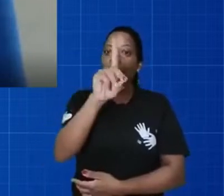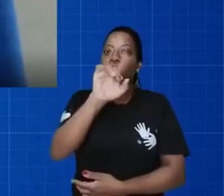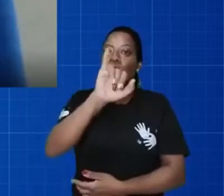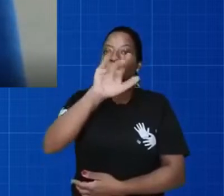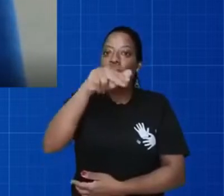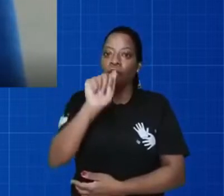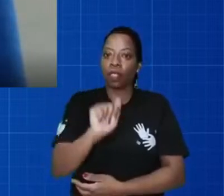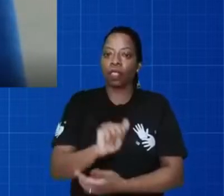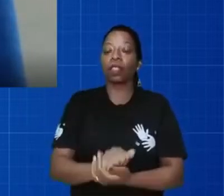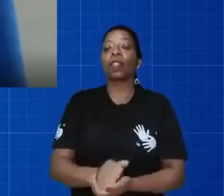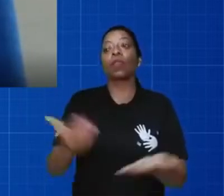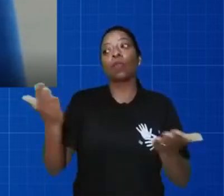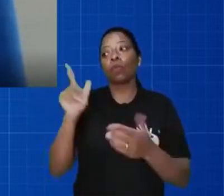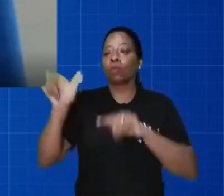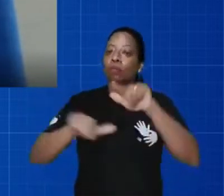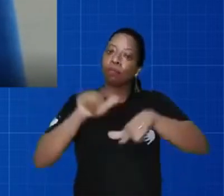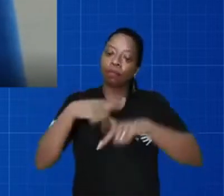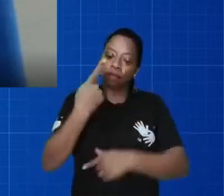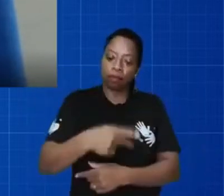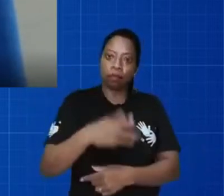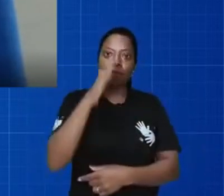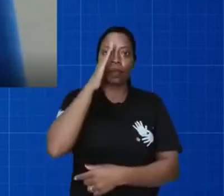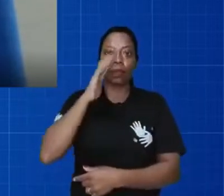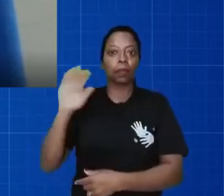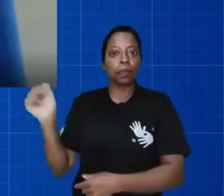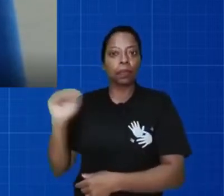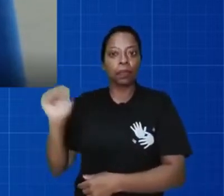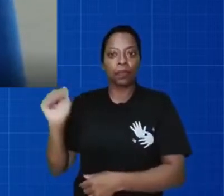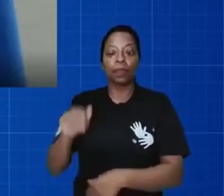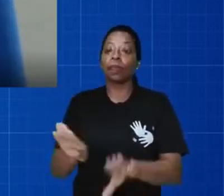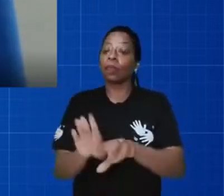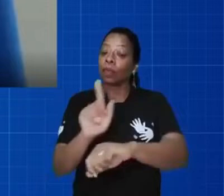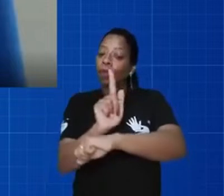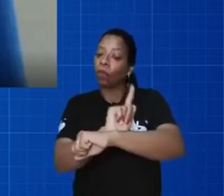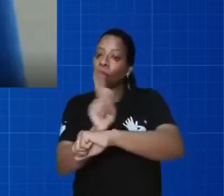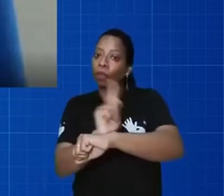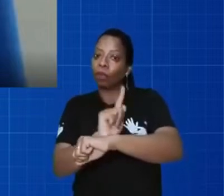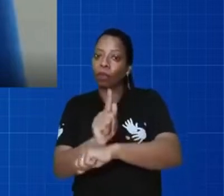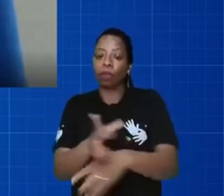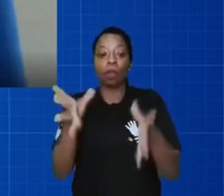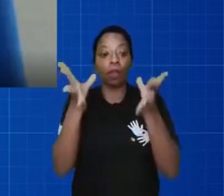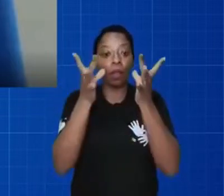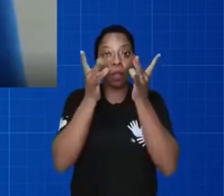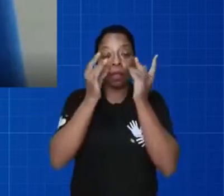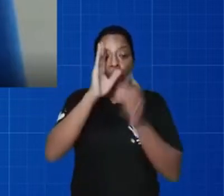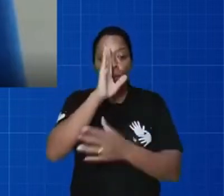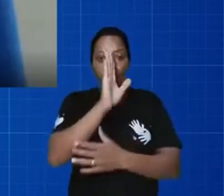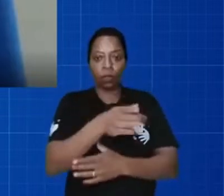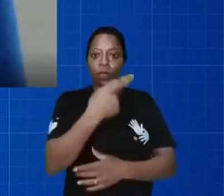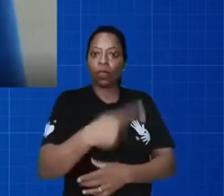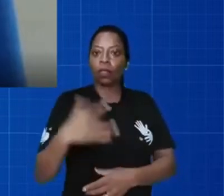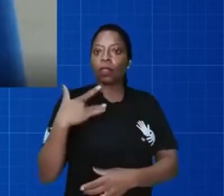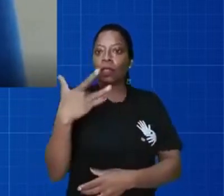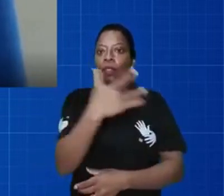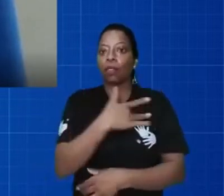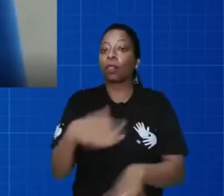Londrina. Atualmente é servidor público no município de Araucária e atua como enfermeiro gestor na Atenção Primária à Saúde de Araucária e